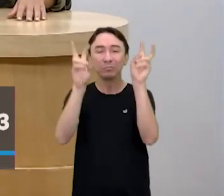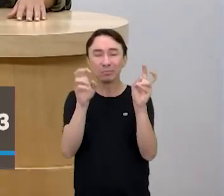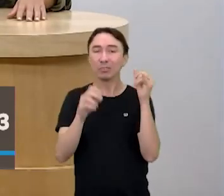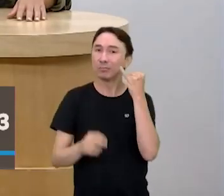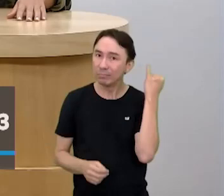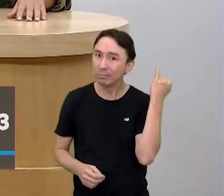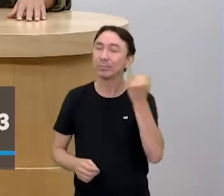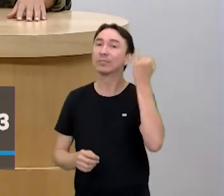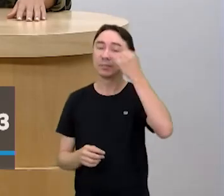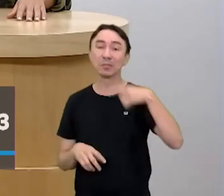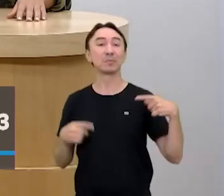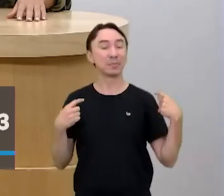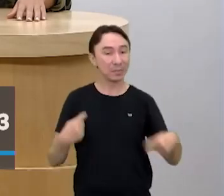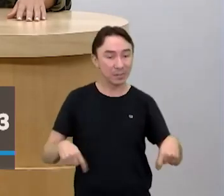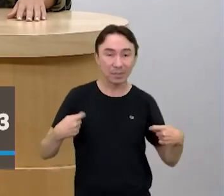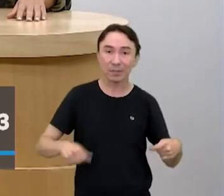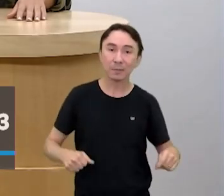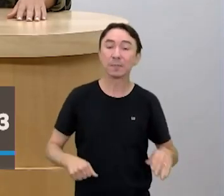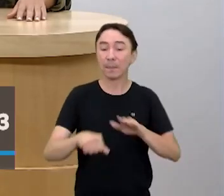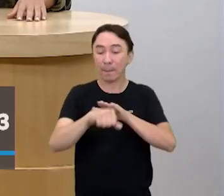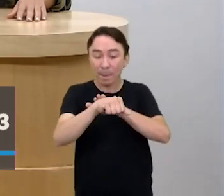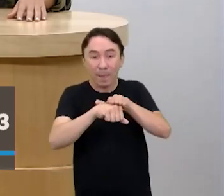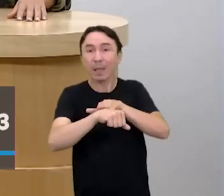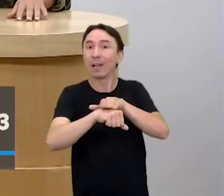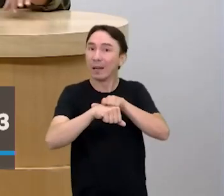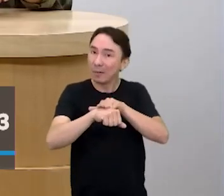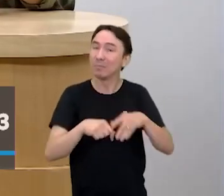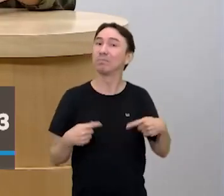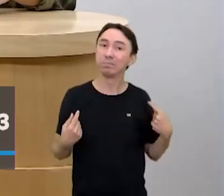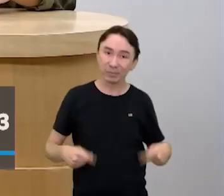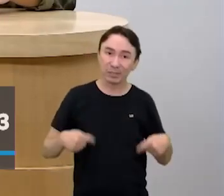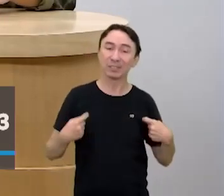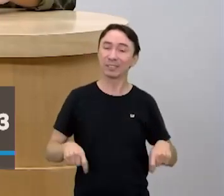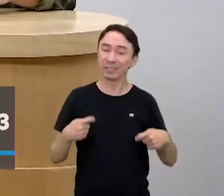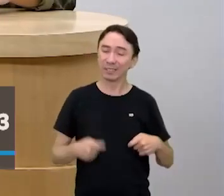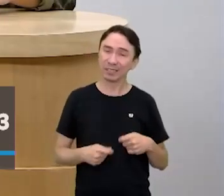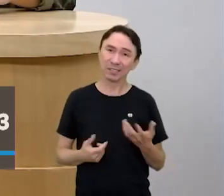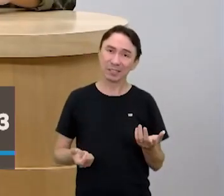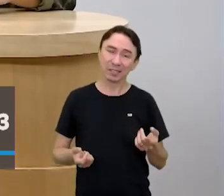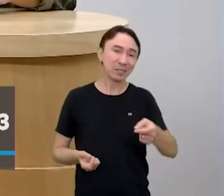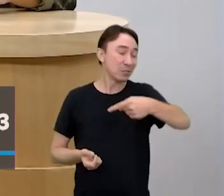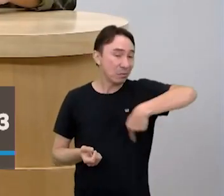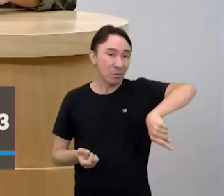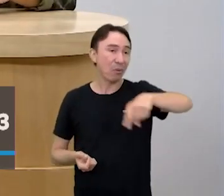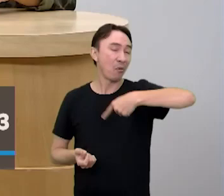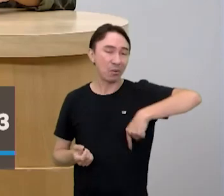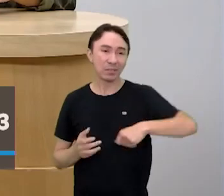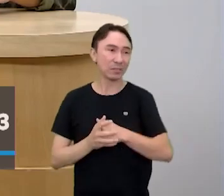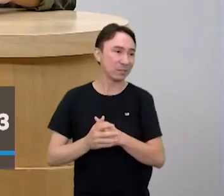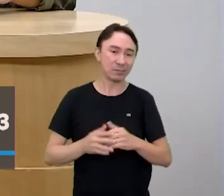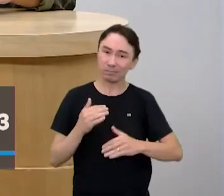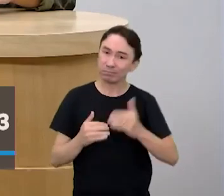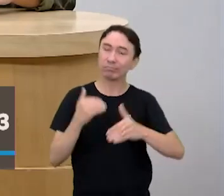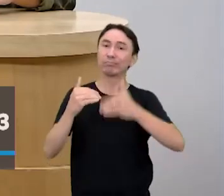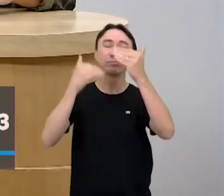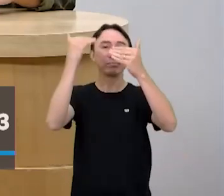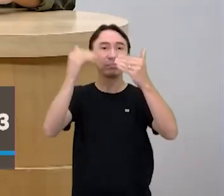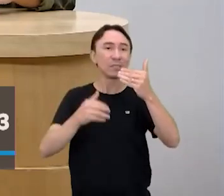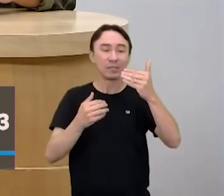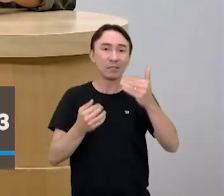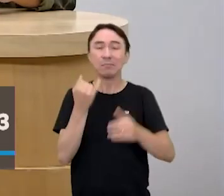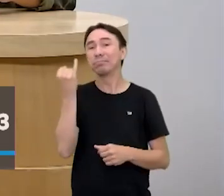ser debatidos para trazer avanços significativos no nosso modo de pensar a sociedade, de